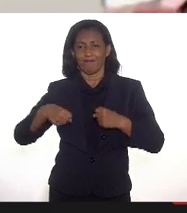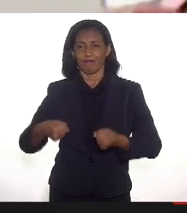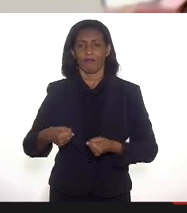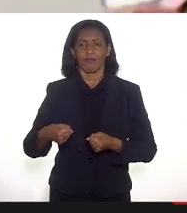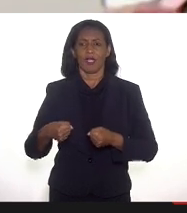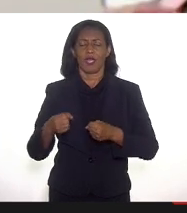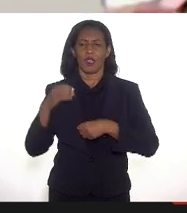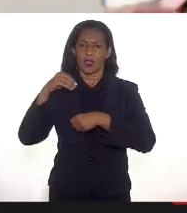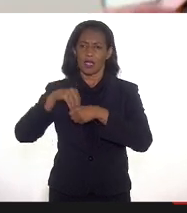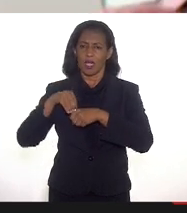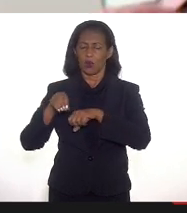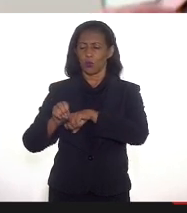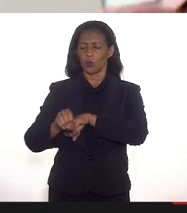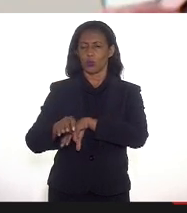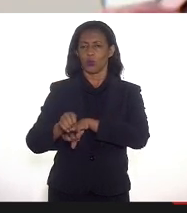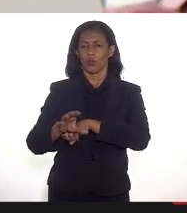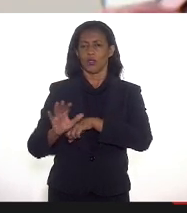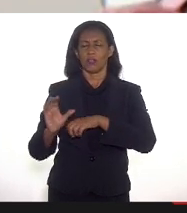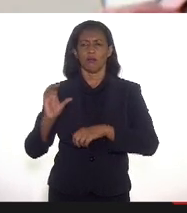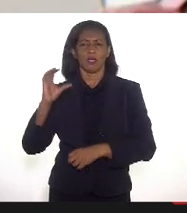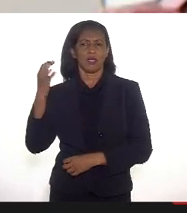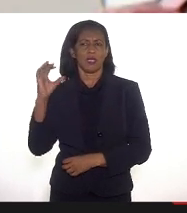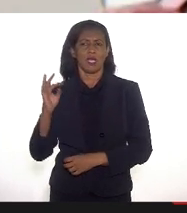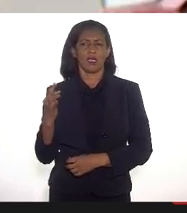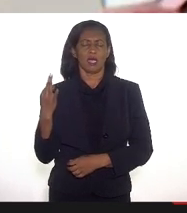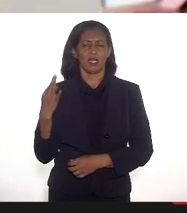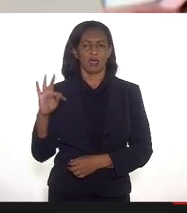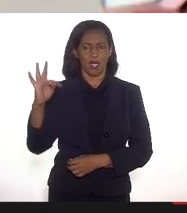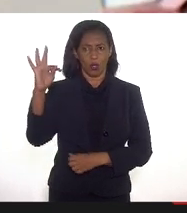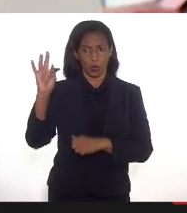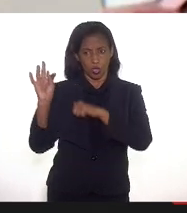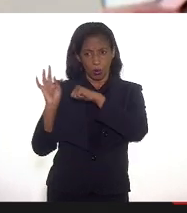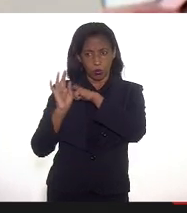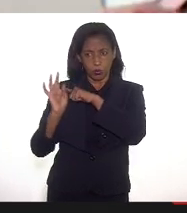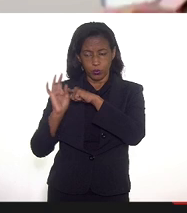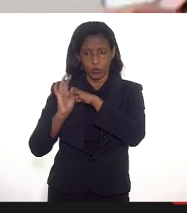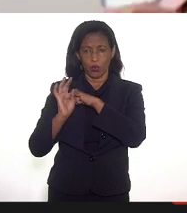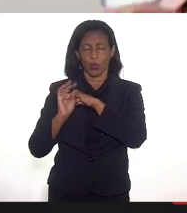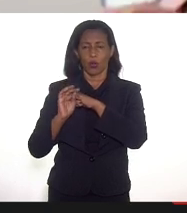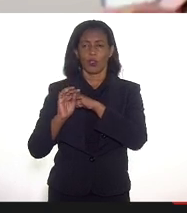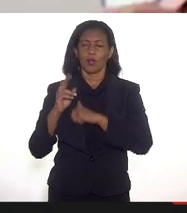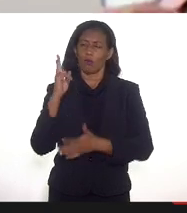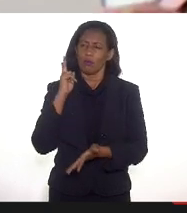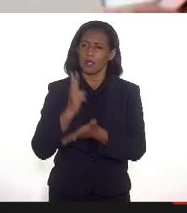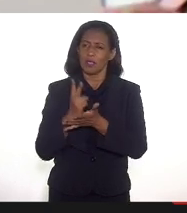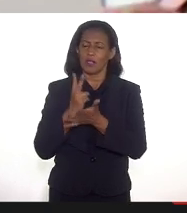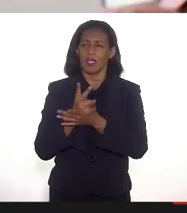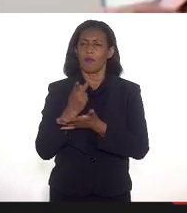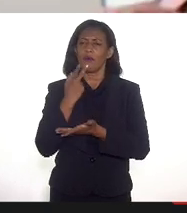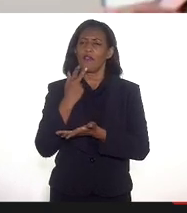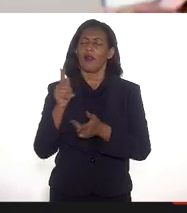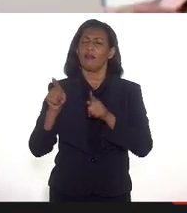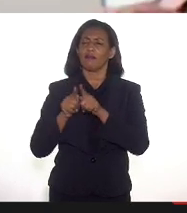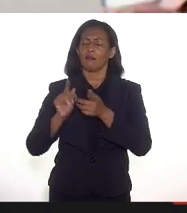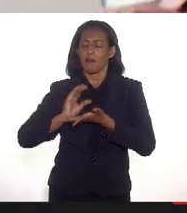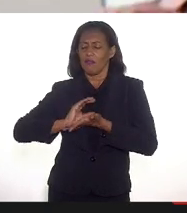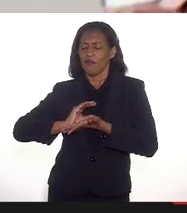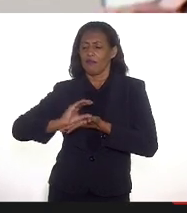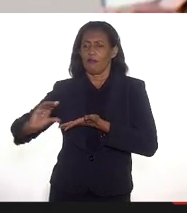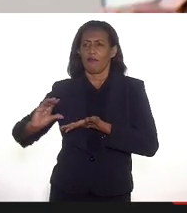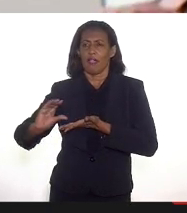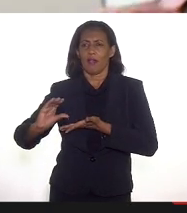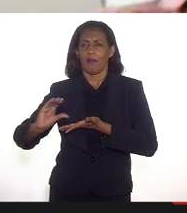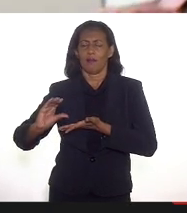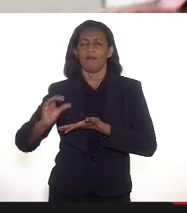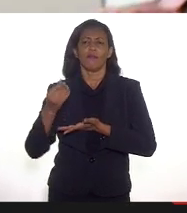Ciência e Tecnologia, e que a gente gostaria de trazer, né? Na FAETEC, a gente tem sempre o debate da verba CIRES, né? Como é que está, se